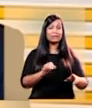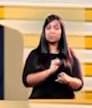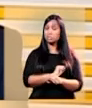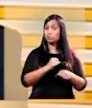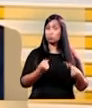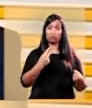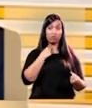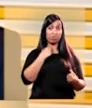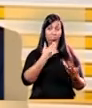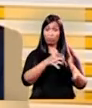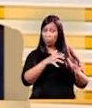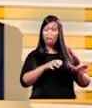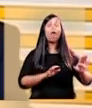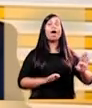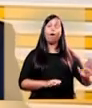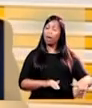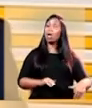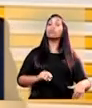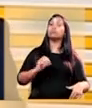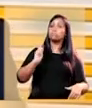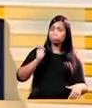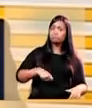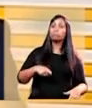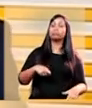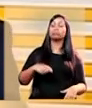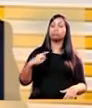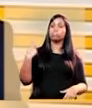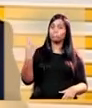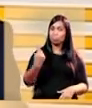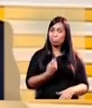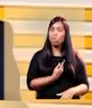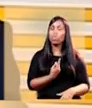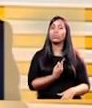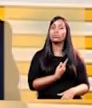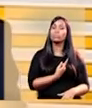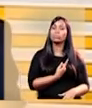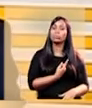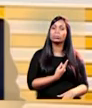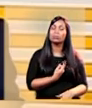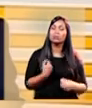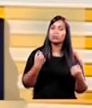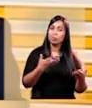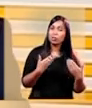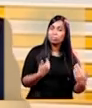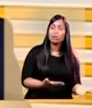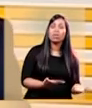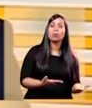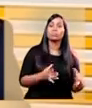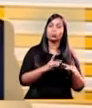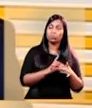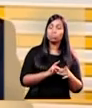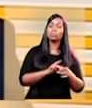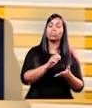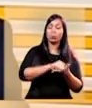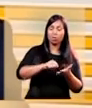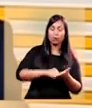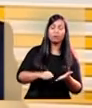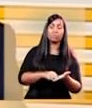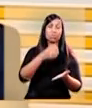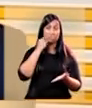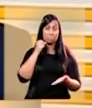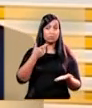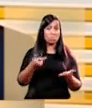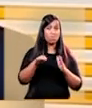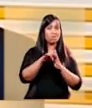na impossibilidade, aí sim, nós, enfim, trazemos, então, para dentro do cadastro de adoção.